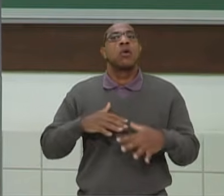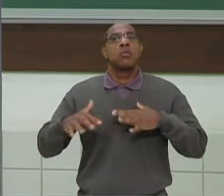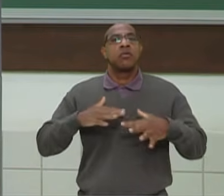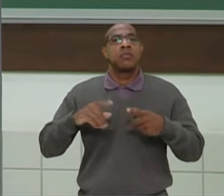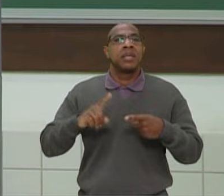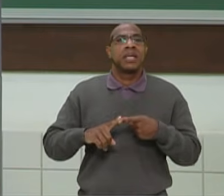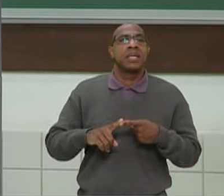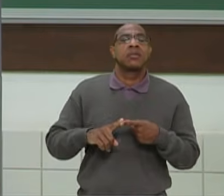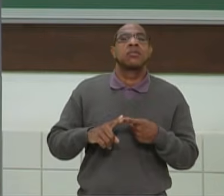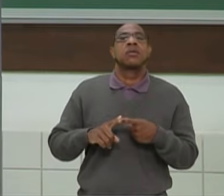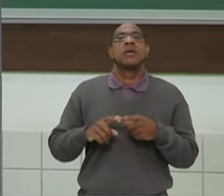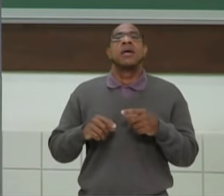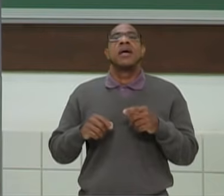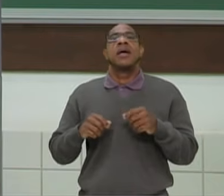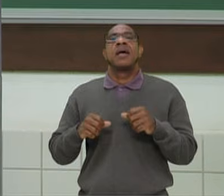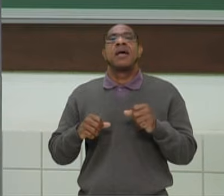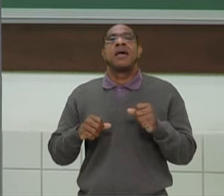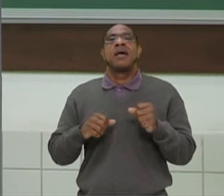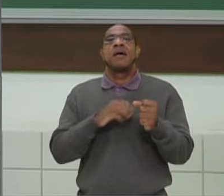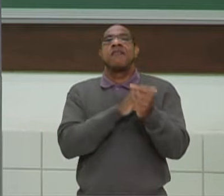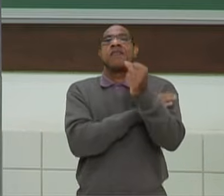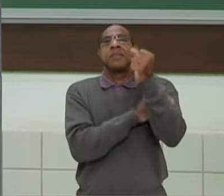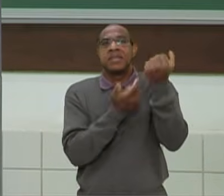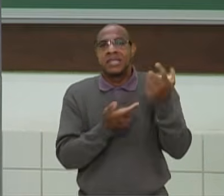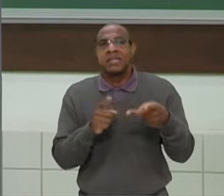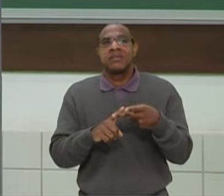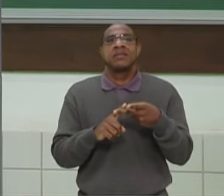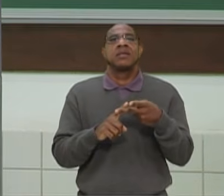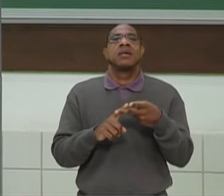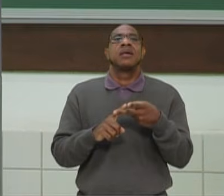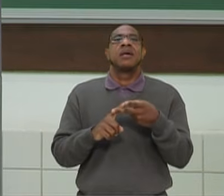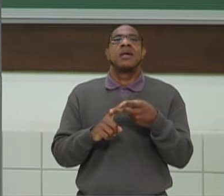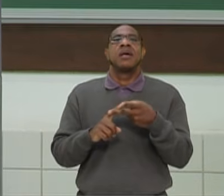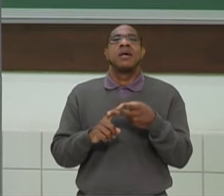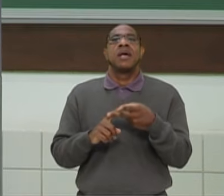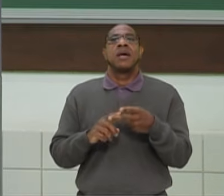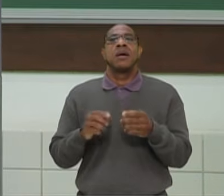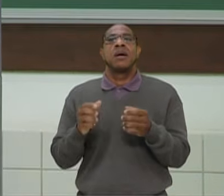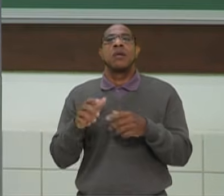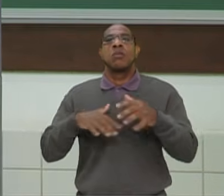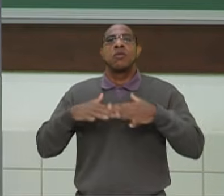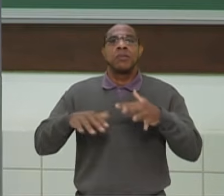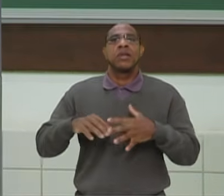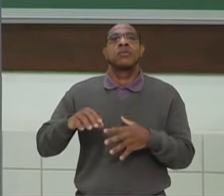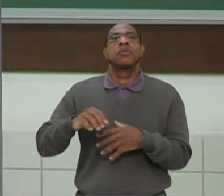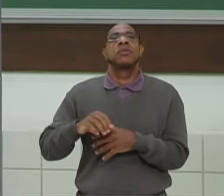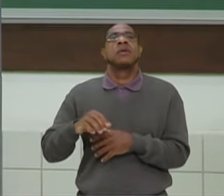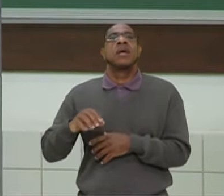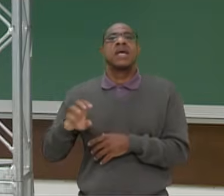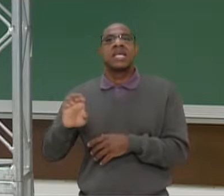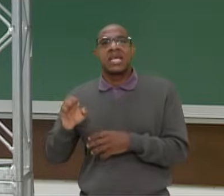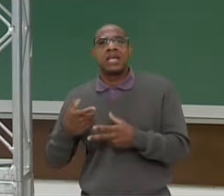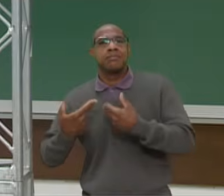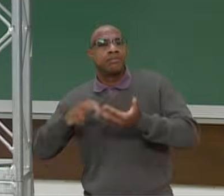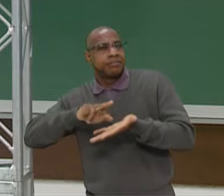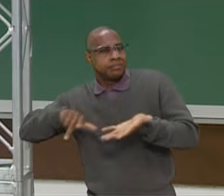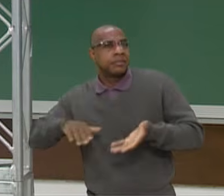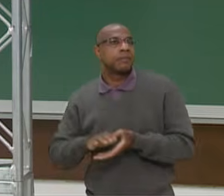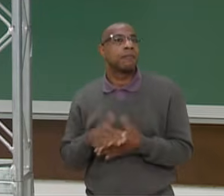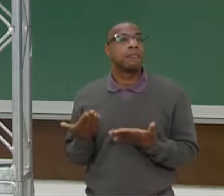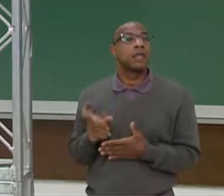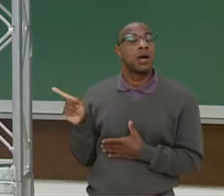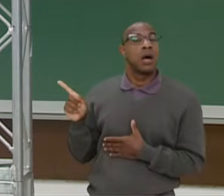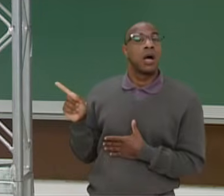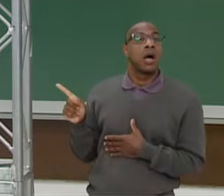movimento feminista, movimento LGBT e tudo mais. E aí, uma das formas de combate também são